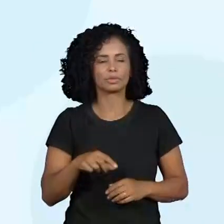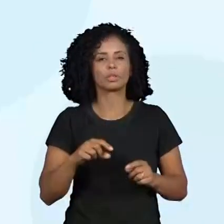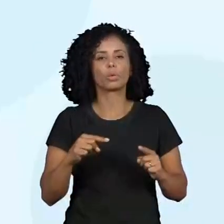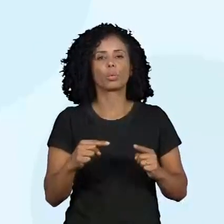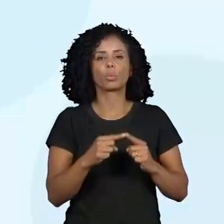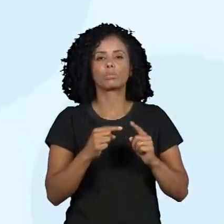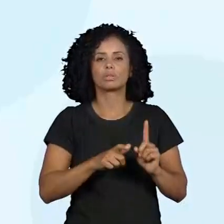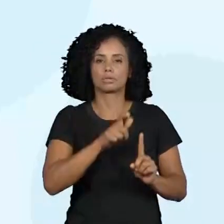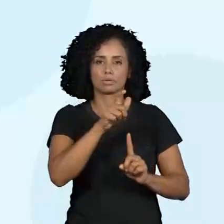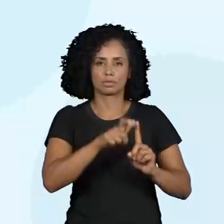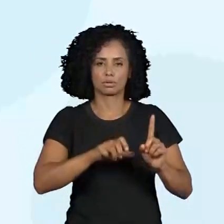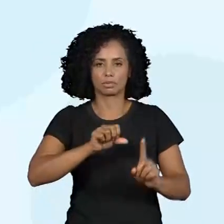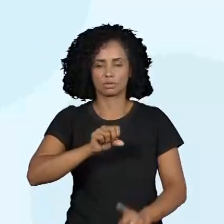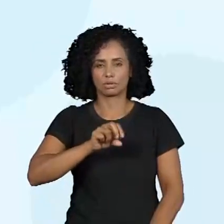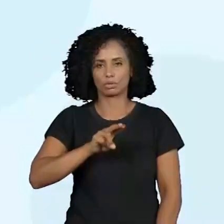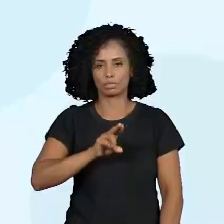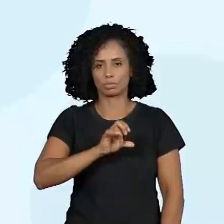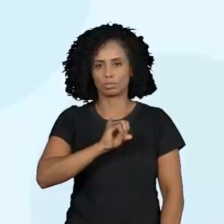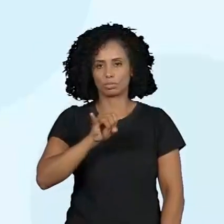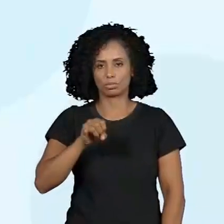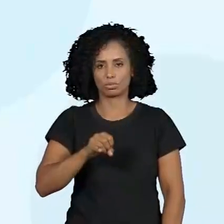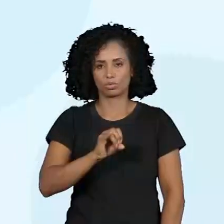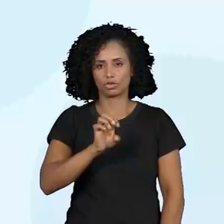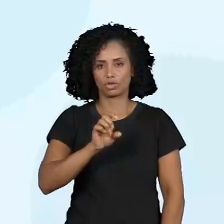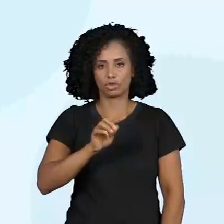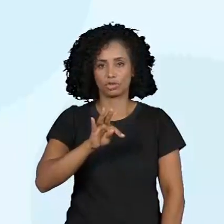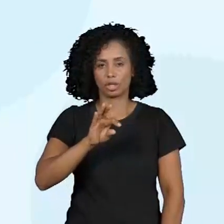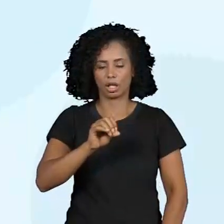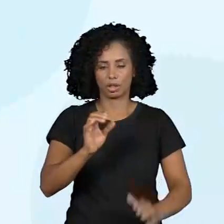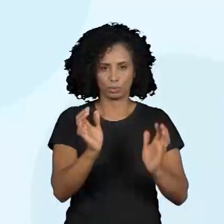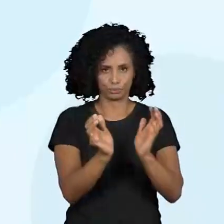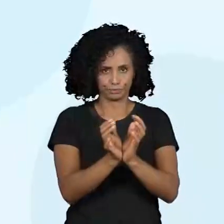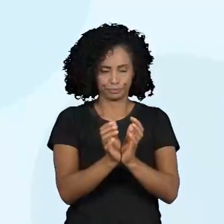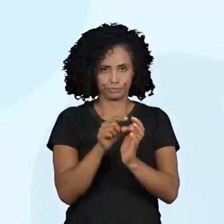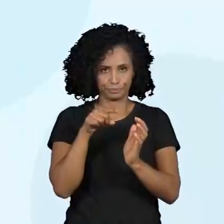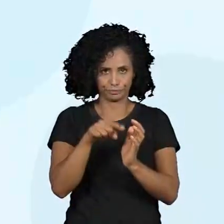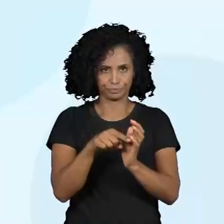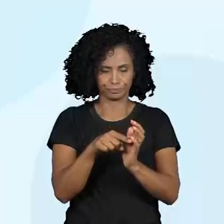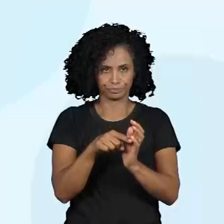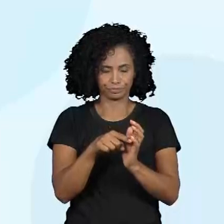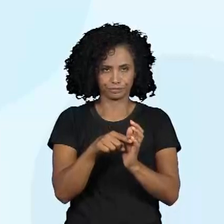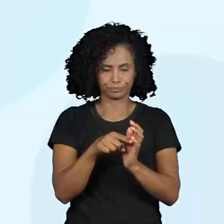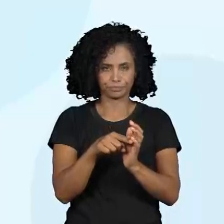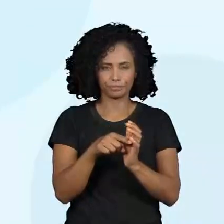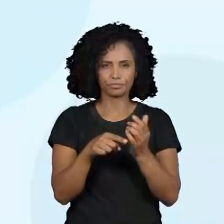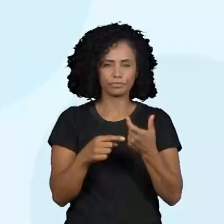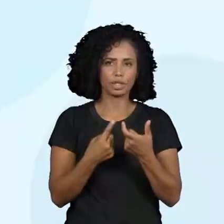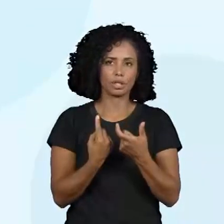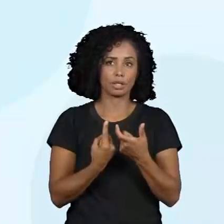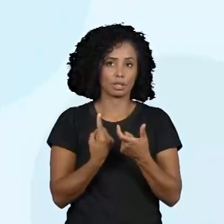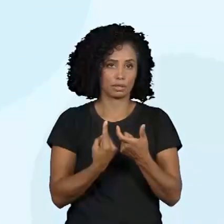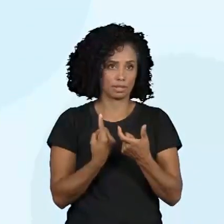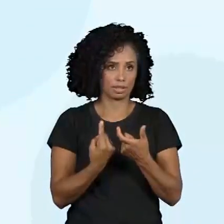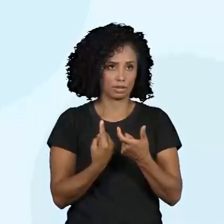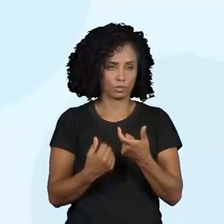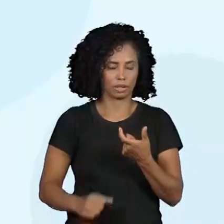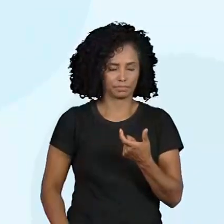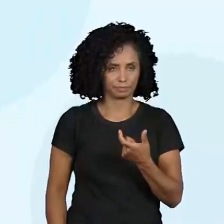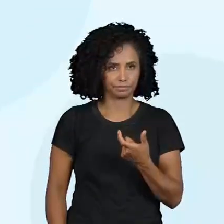sujeito que está no singular a galerinha então a galerinha